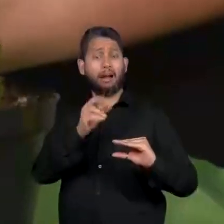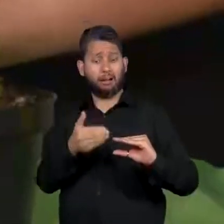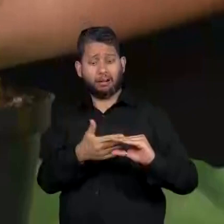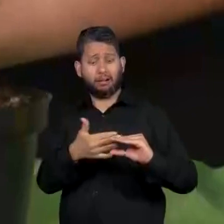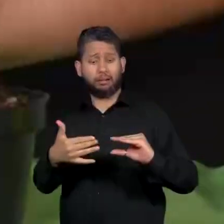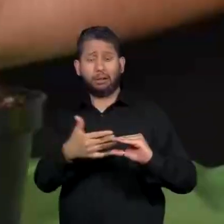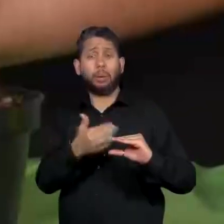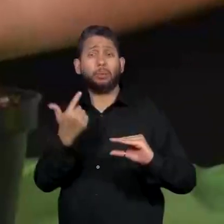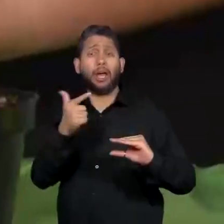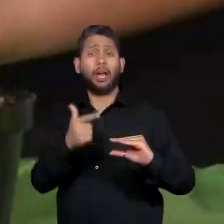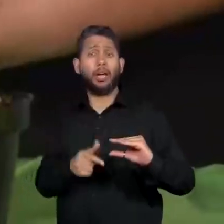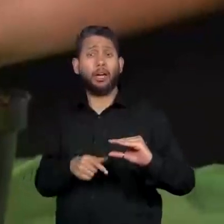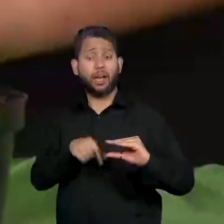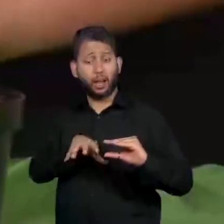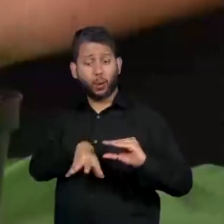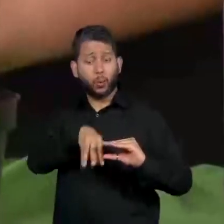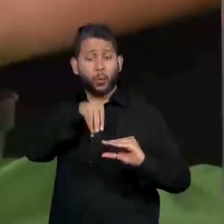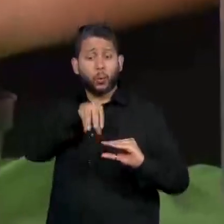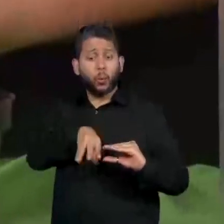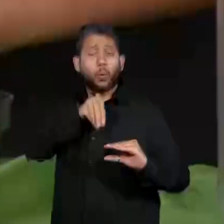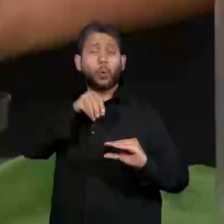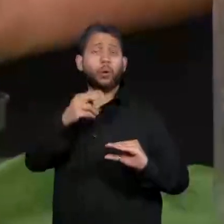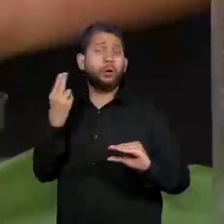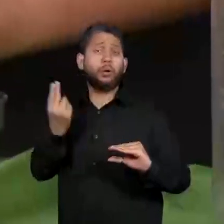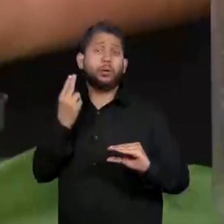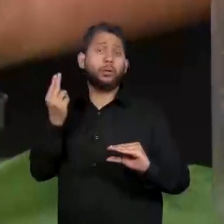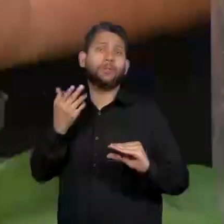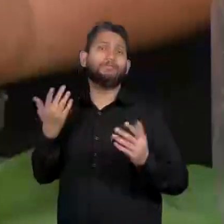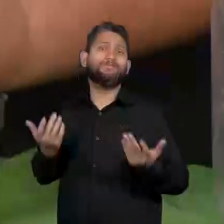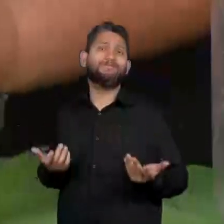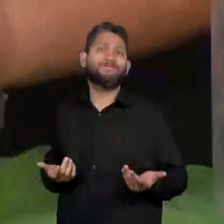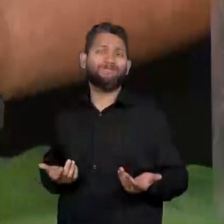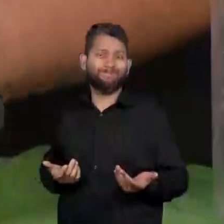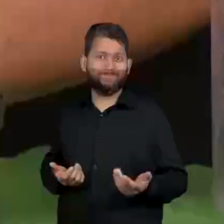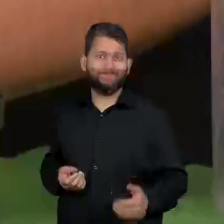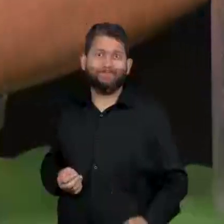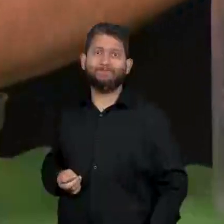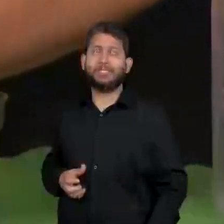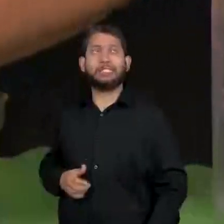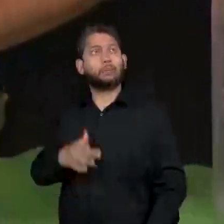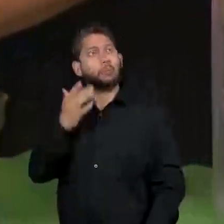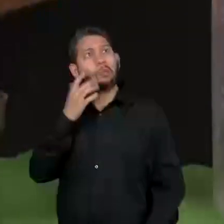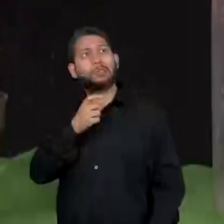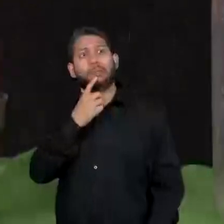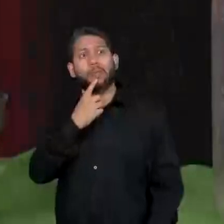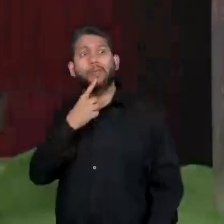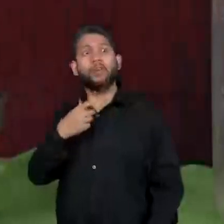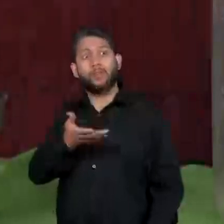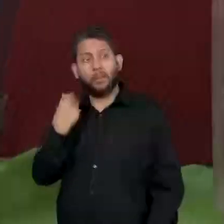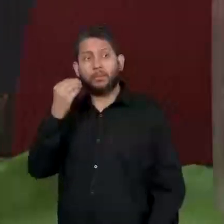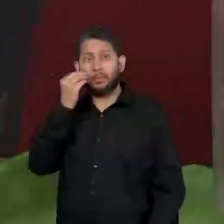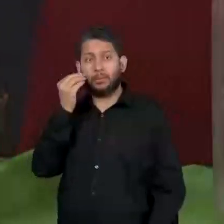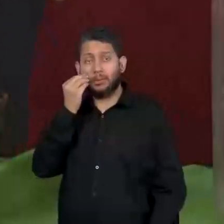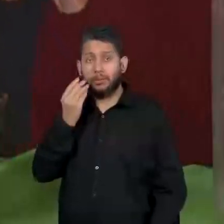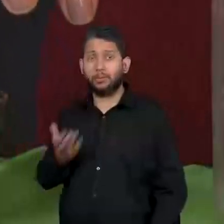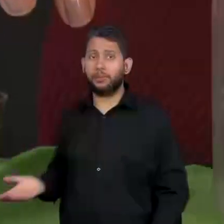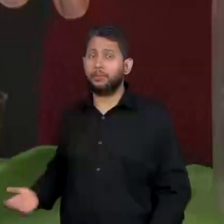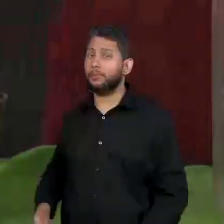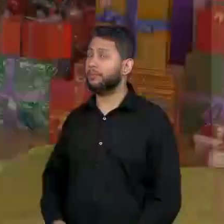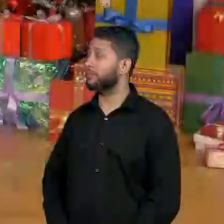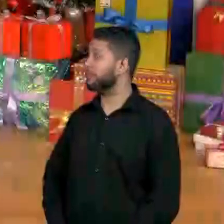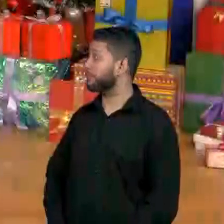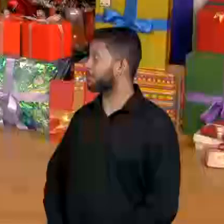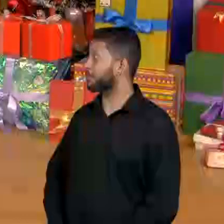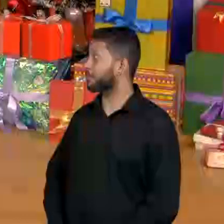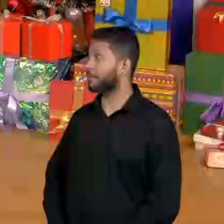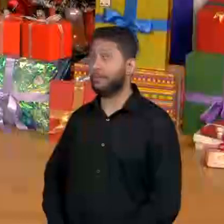que a planta, que é um ser vivo, vai respirar, professora? Não sei, Pro, mas a gente vai fazer essa experiência, olha. Entendi. E aí nós